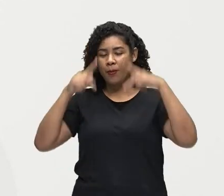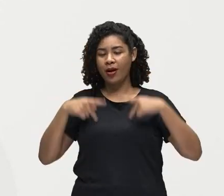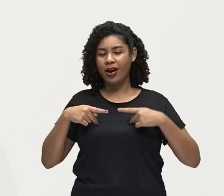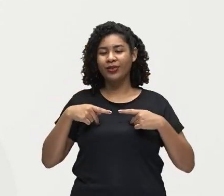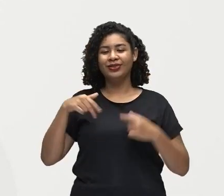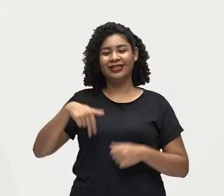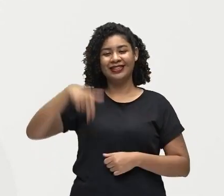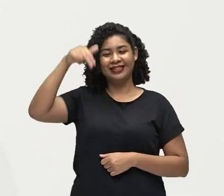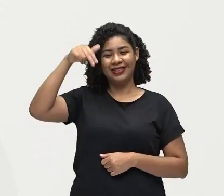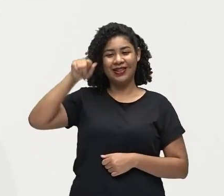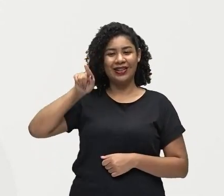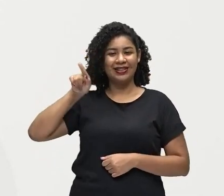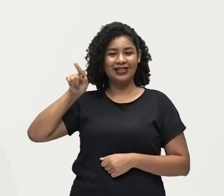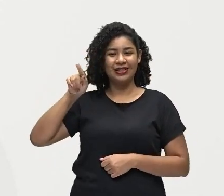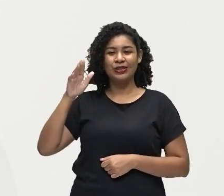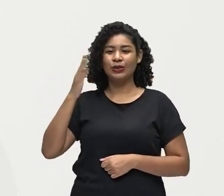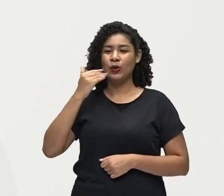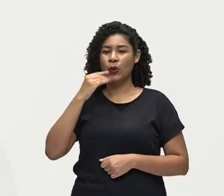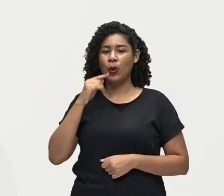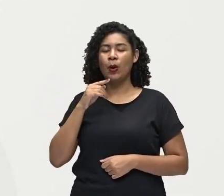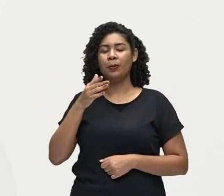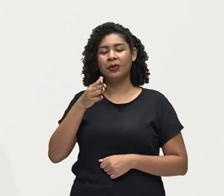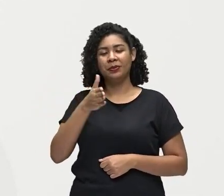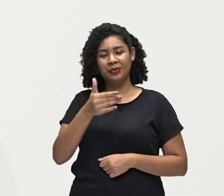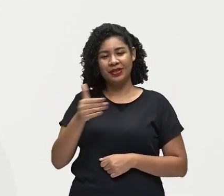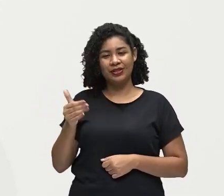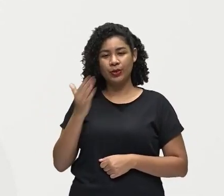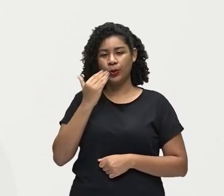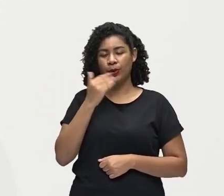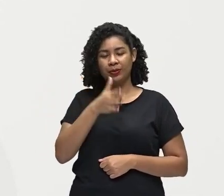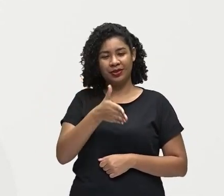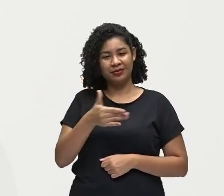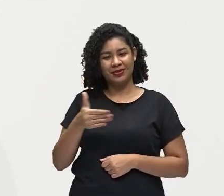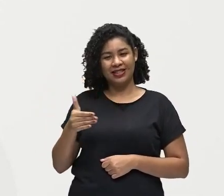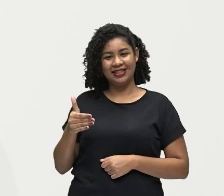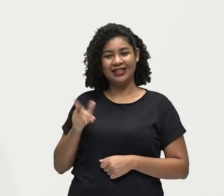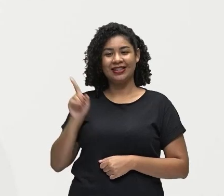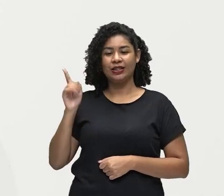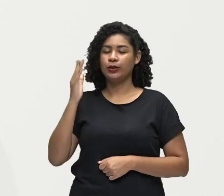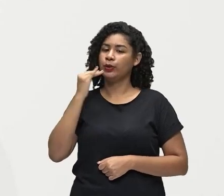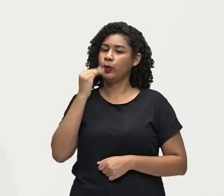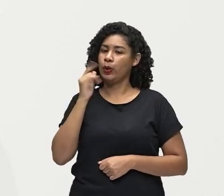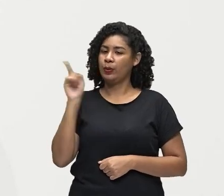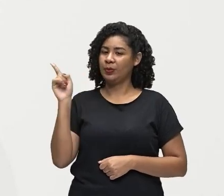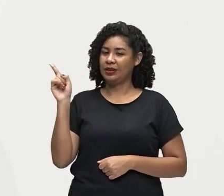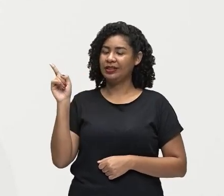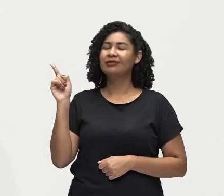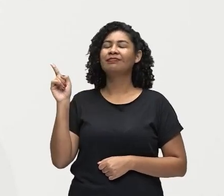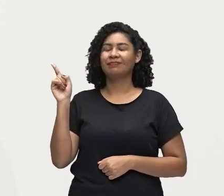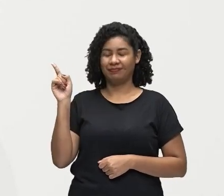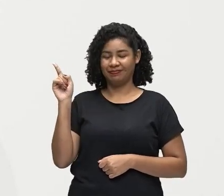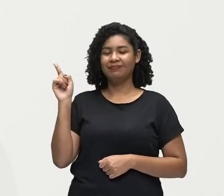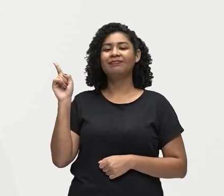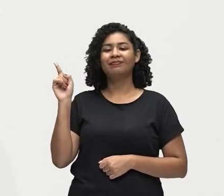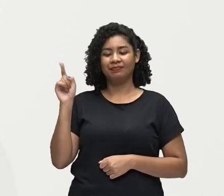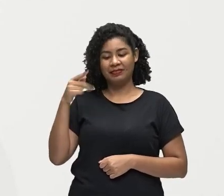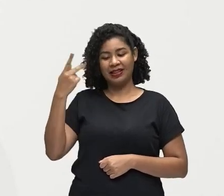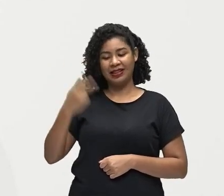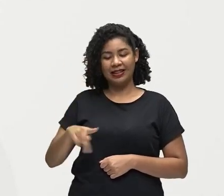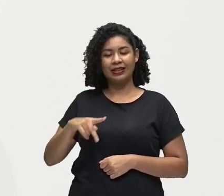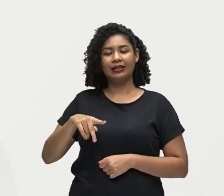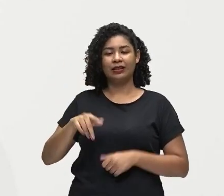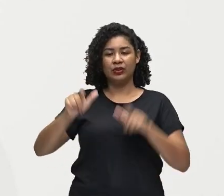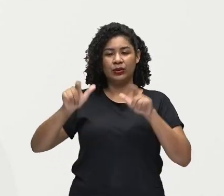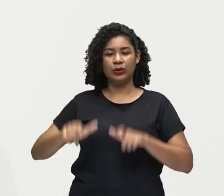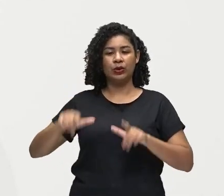norte, né? Vamos escrever aqui, ó, outro consumidor, representado ali pelo homem da nossa região amazônica, pelos